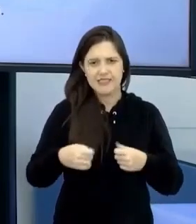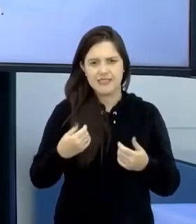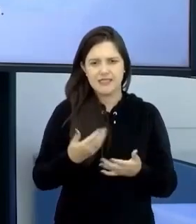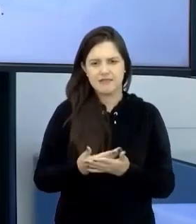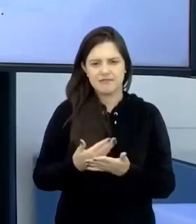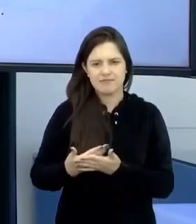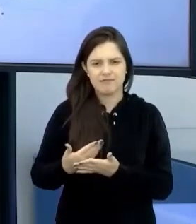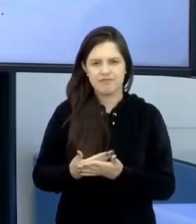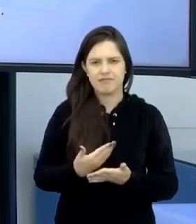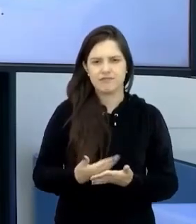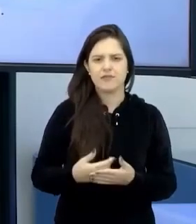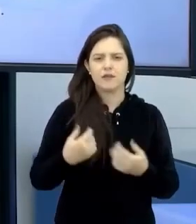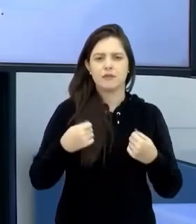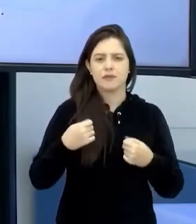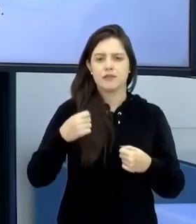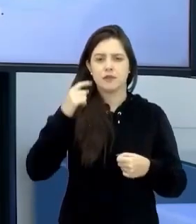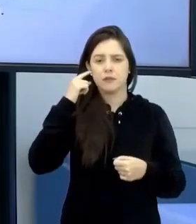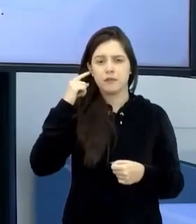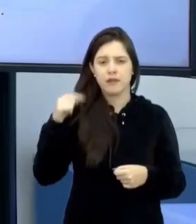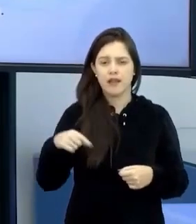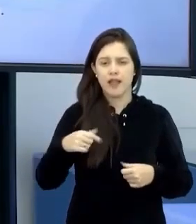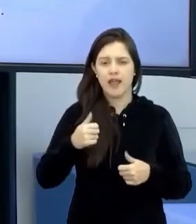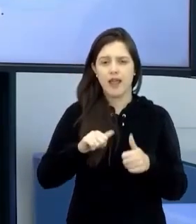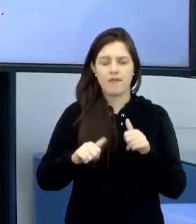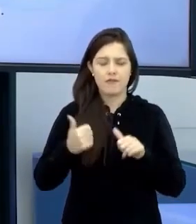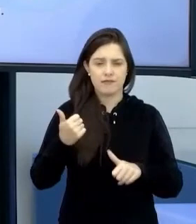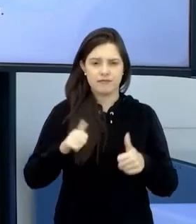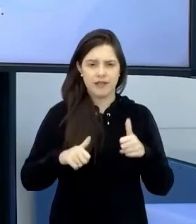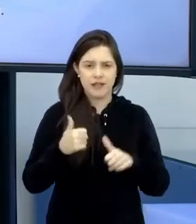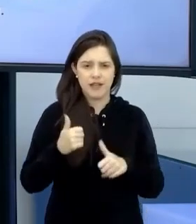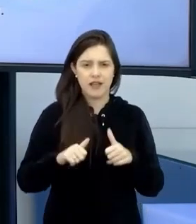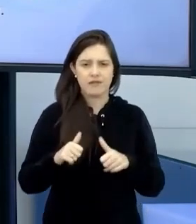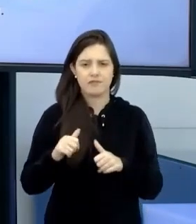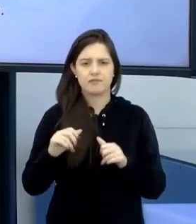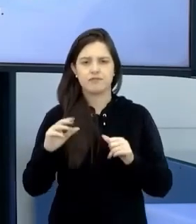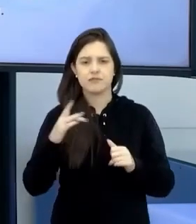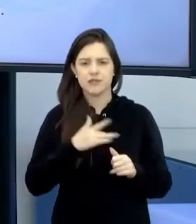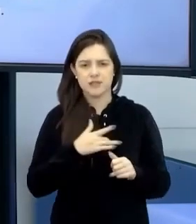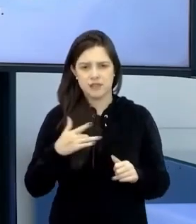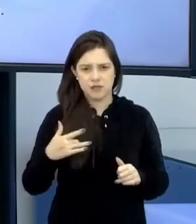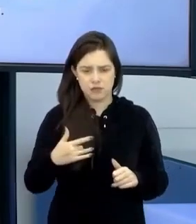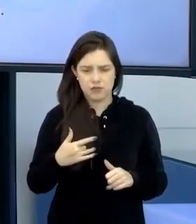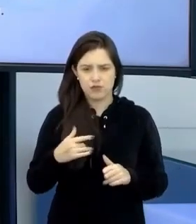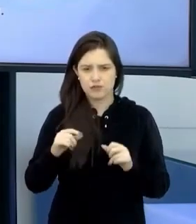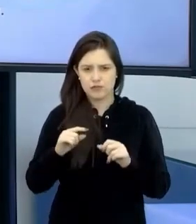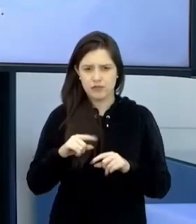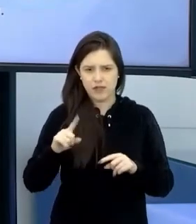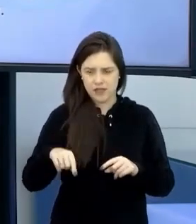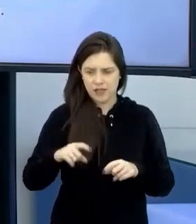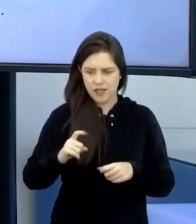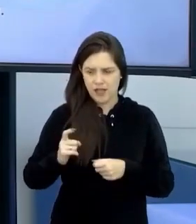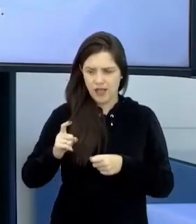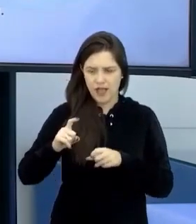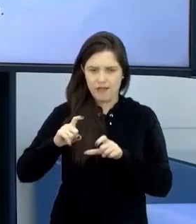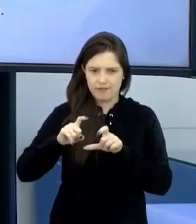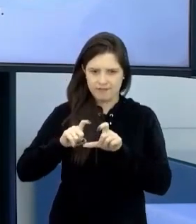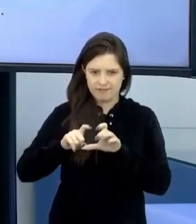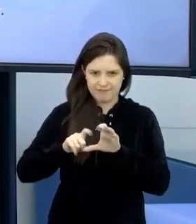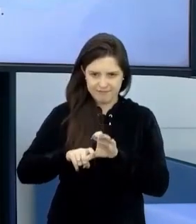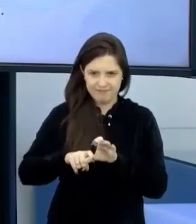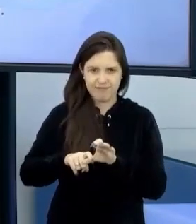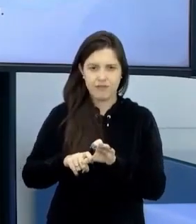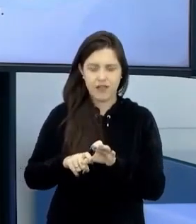químico indispensável para a manutenção e existência da vida, certo? E se ela não estiver